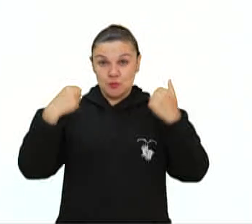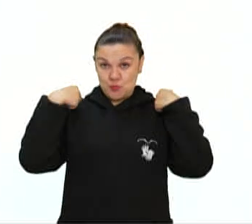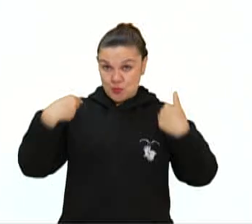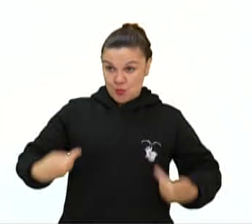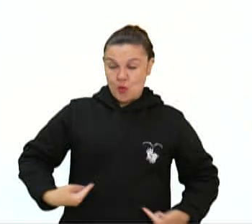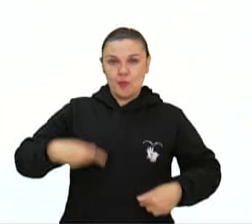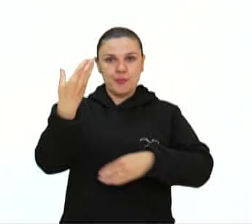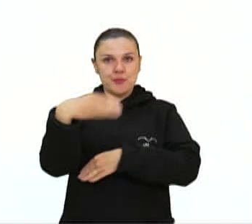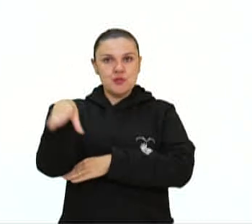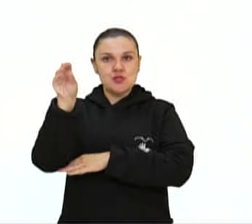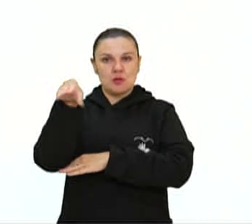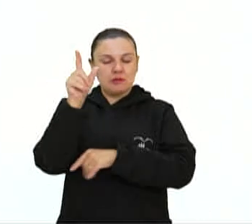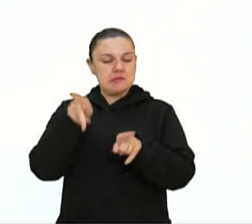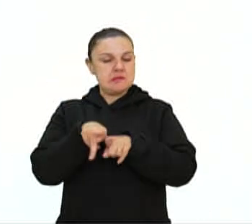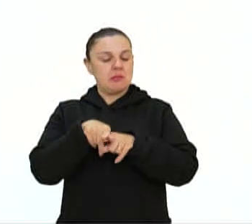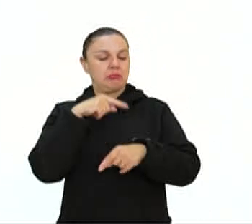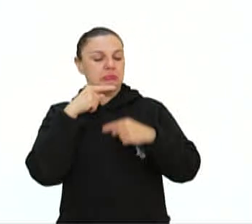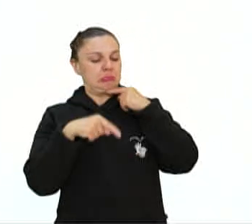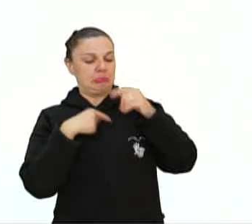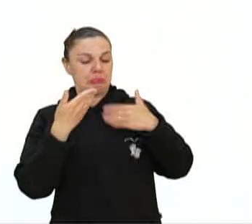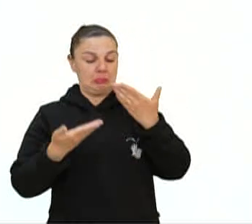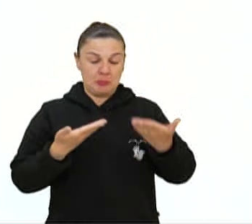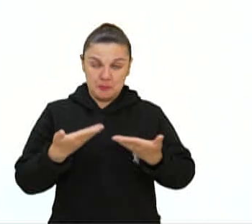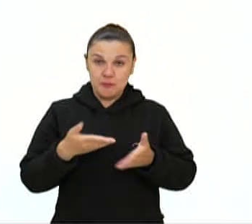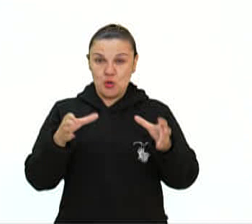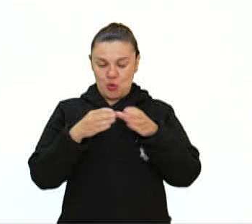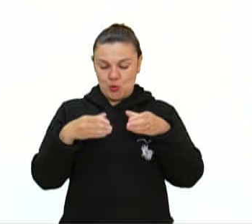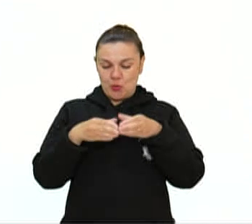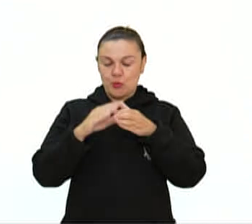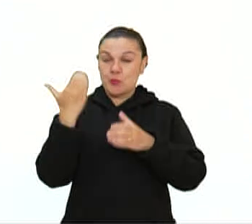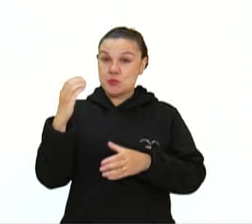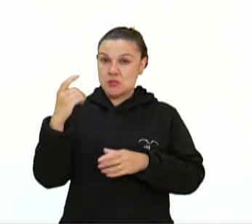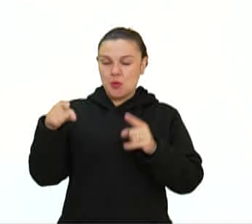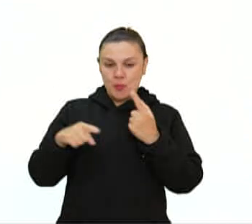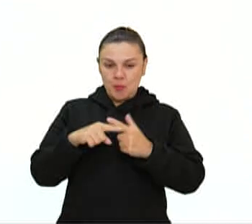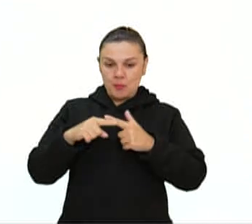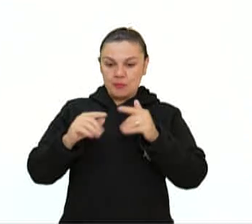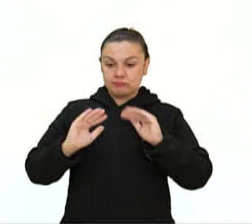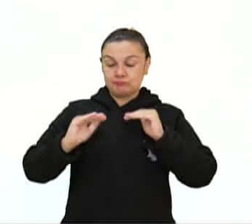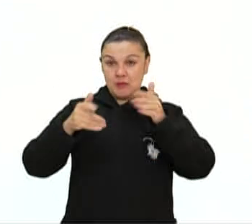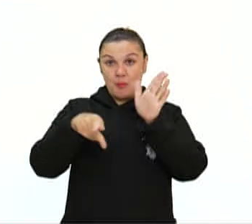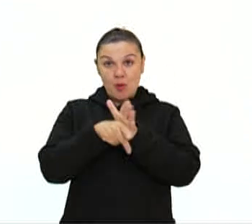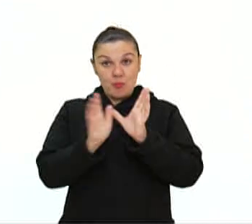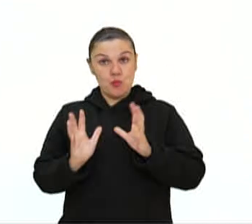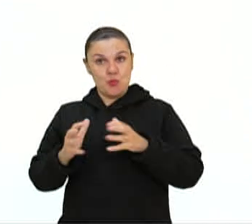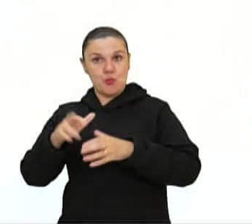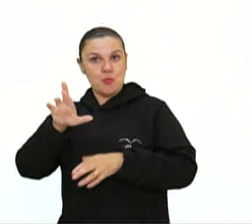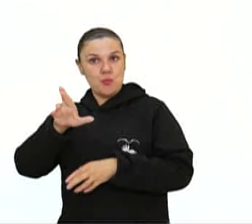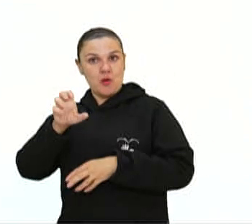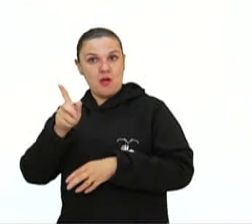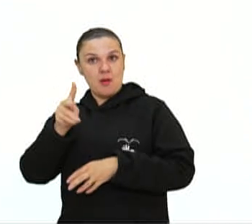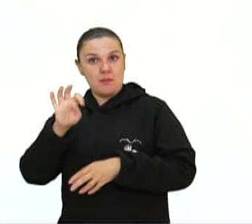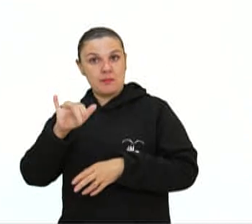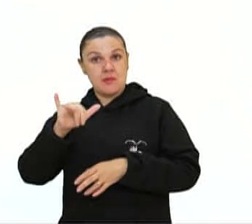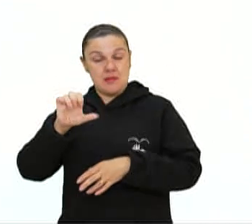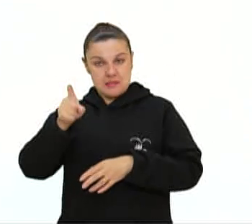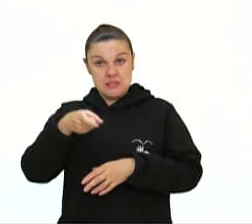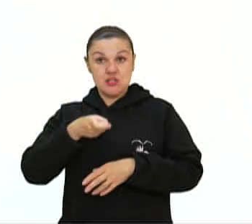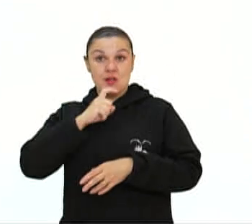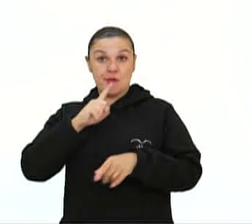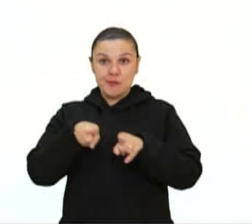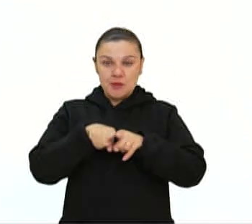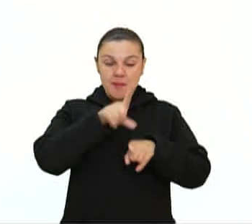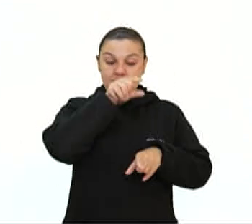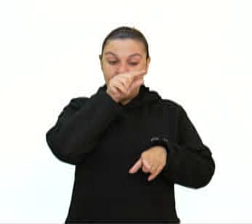dinossauros sempre intrigou os cientistas, pois esse grupo de animais está evolutivamente entre os répteis, cujo sangue é gelado, e as aves que têm